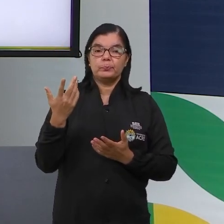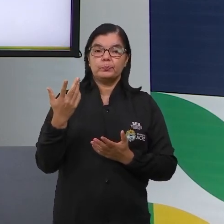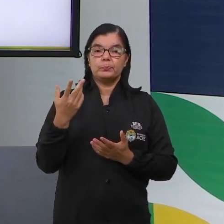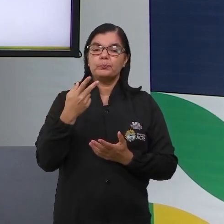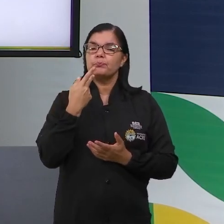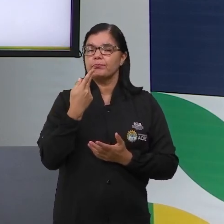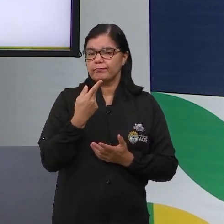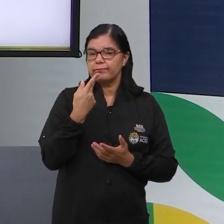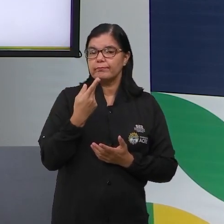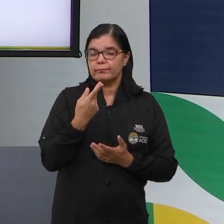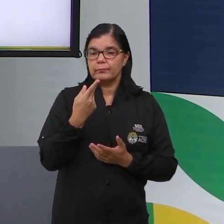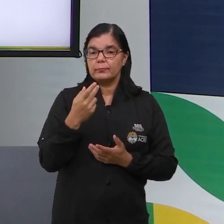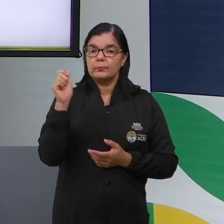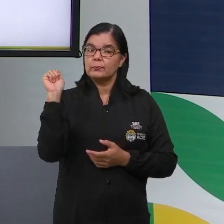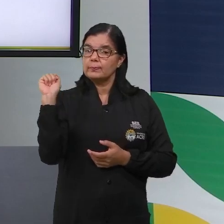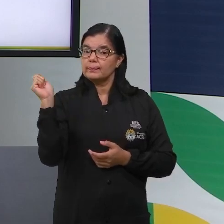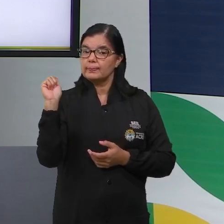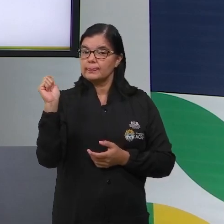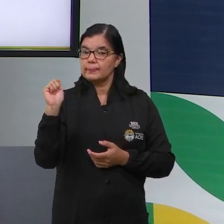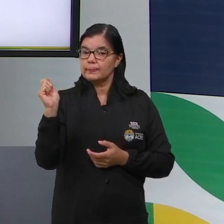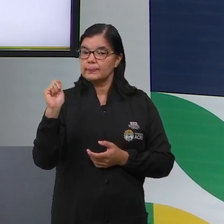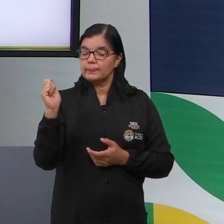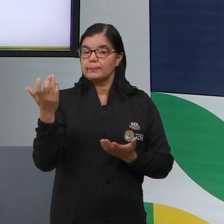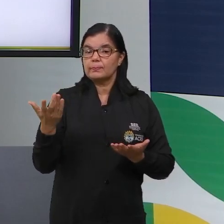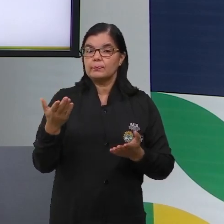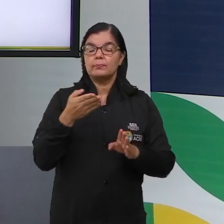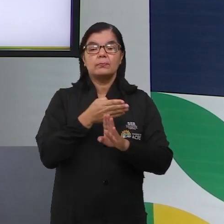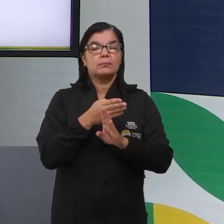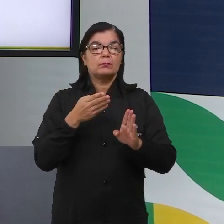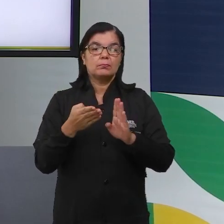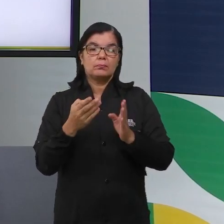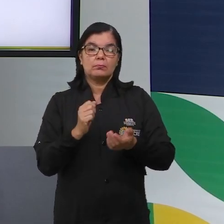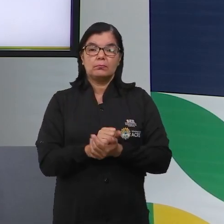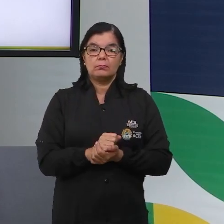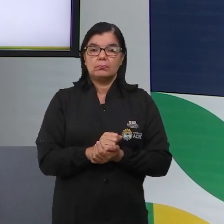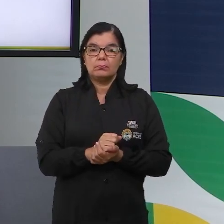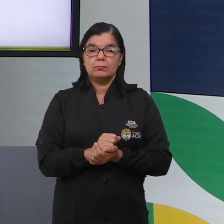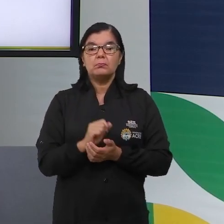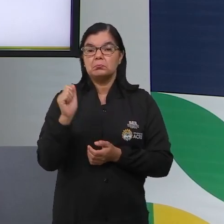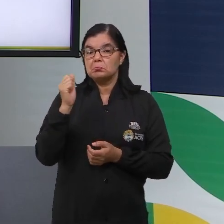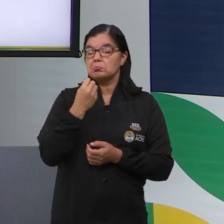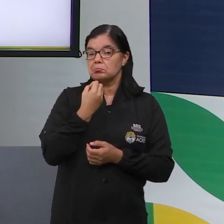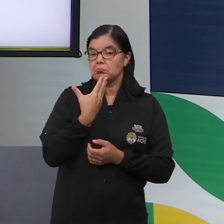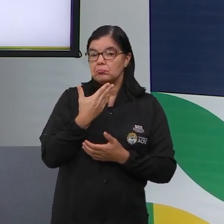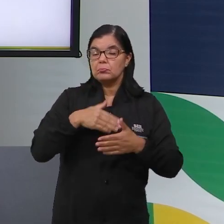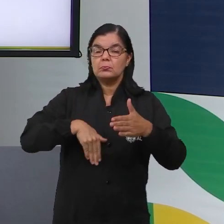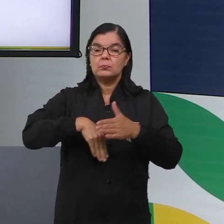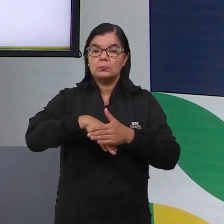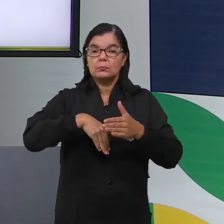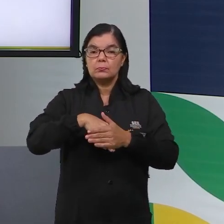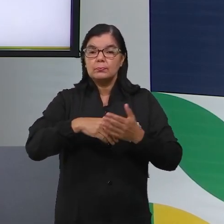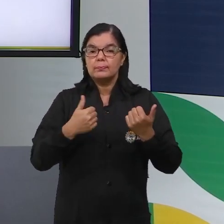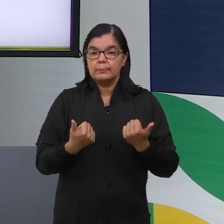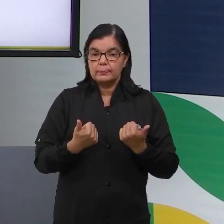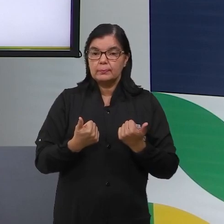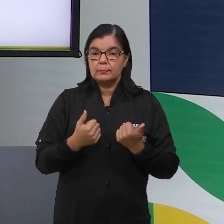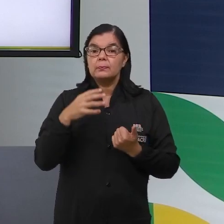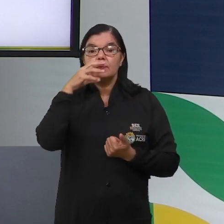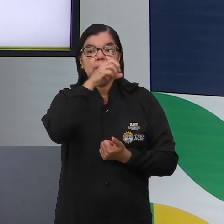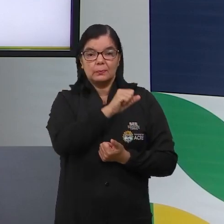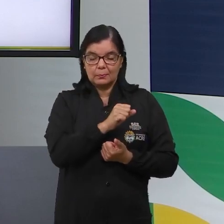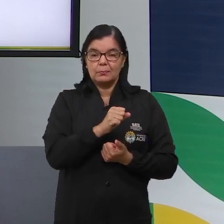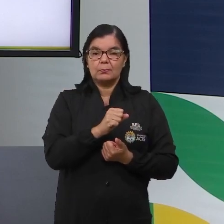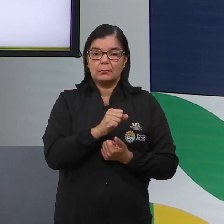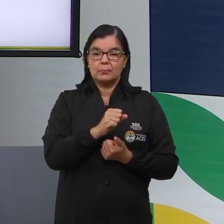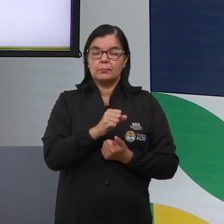falar da Argentina. Qual a modalidade da Argentina? Eles dizem que são muito bons no futebol. É rápido a